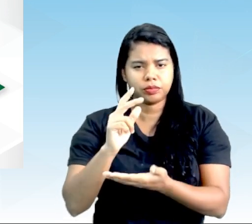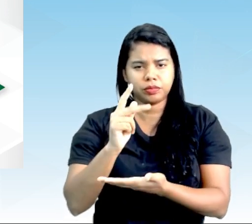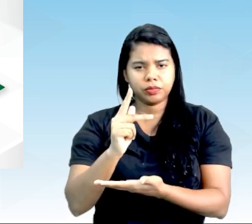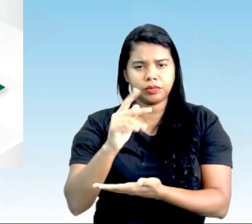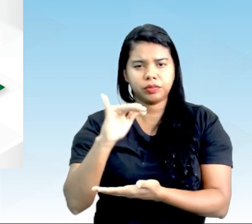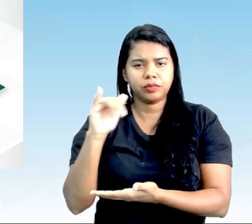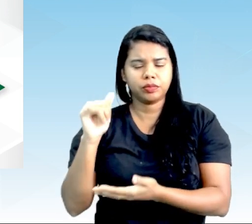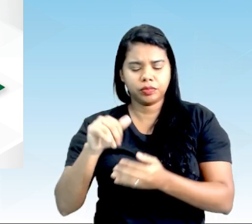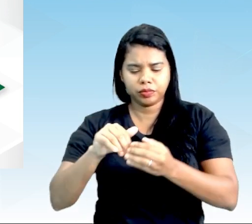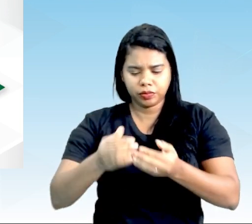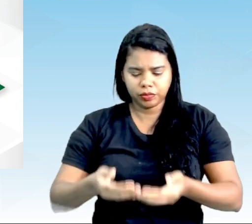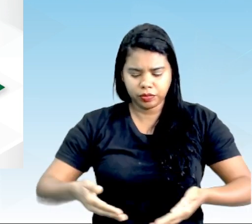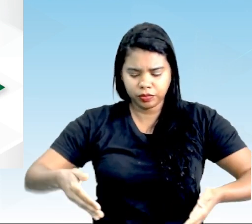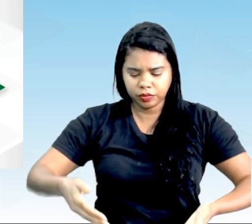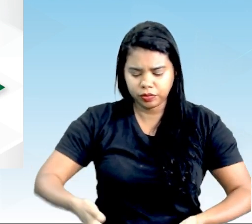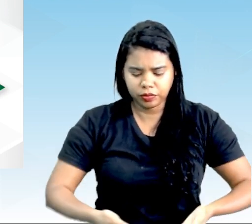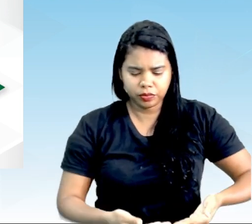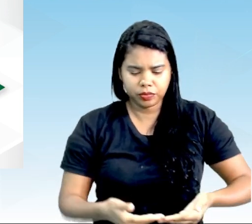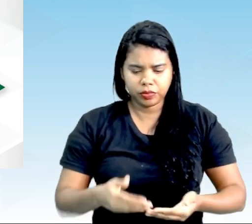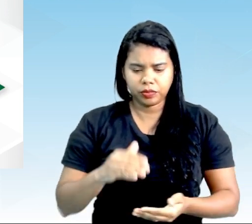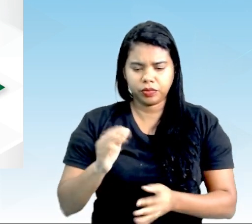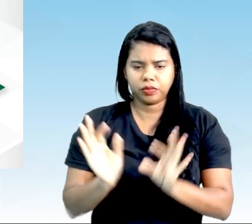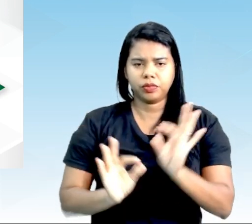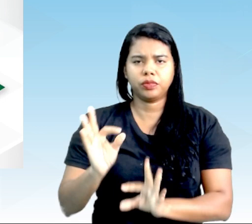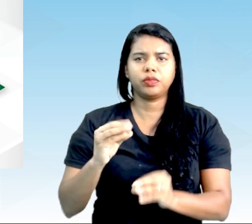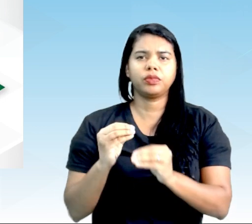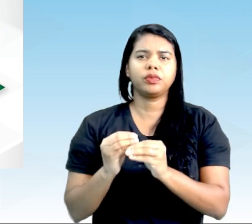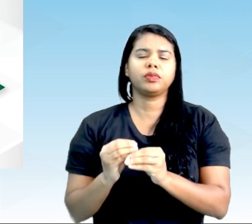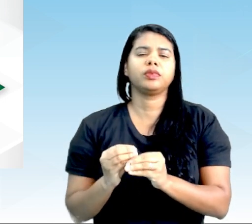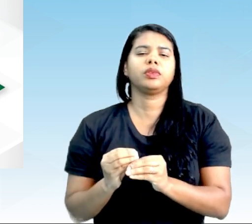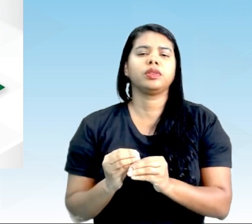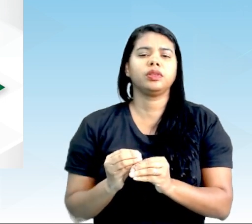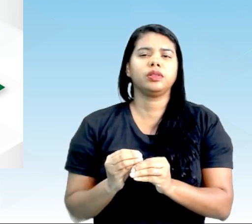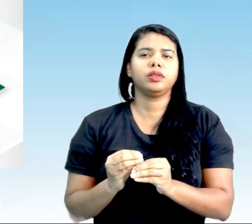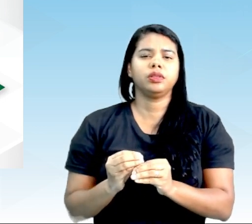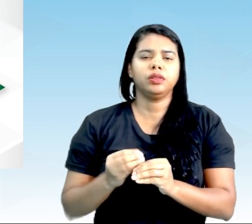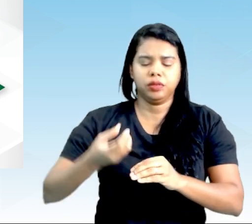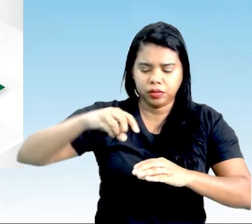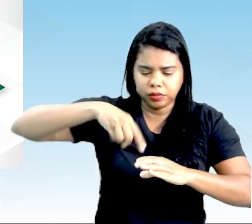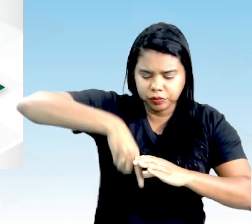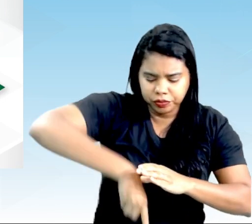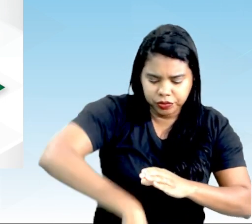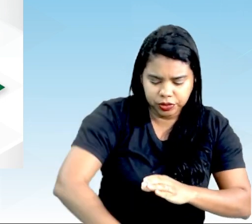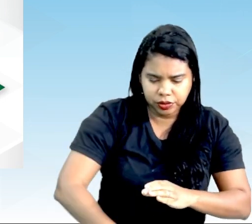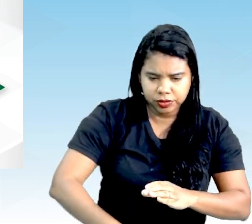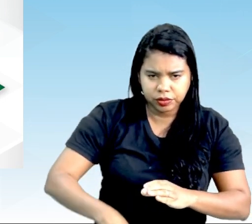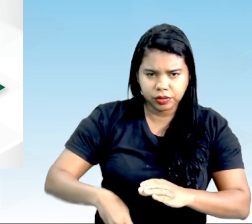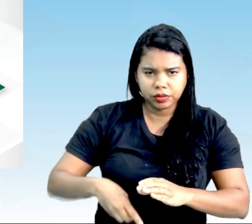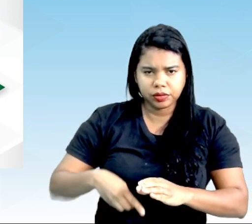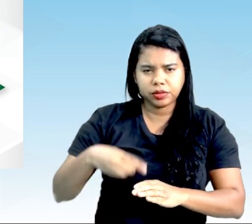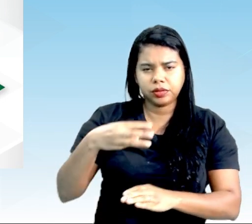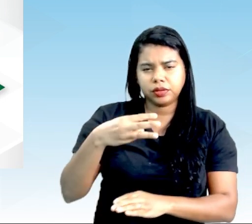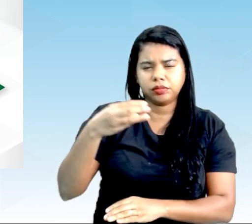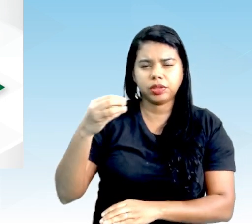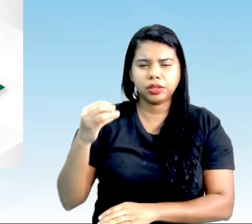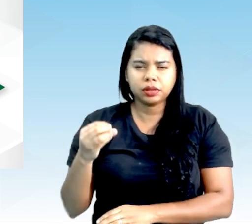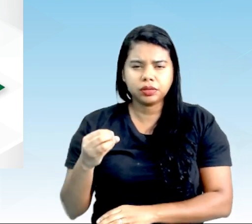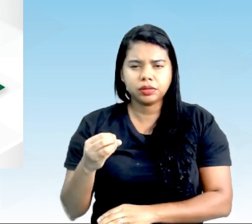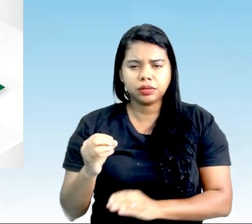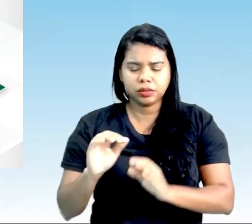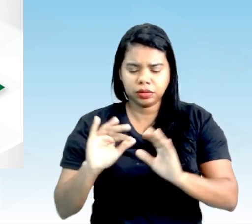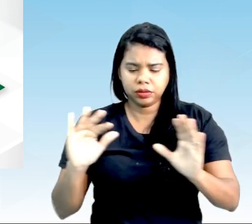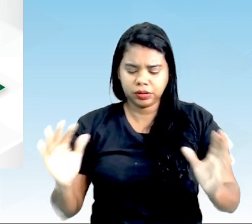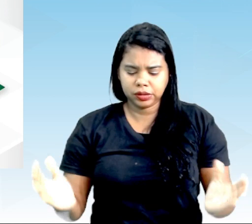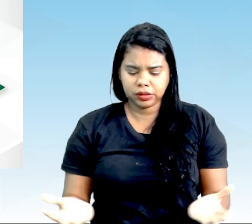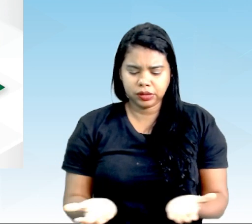ou menos assim. E fez mais o mar de fundições, de 30 côvados de sigilo ao redor, redondo ao redor,